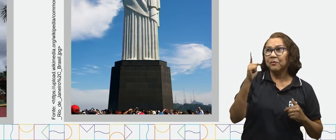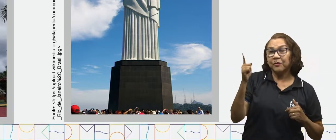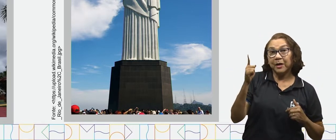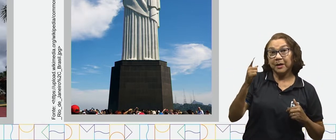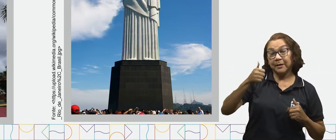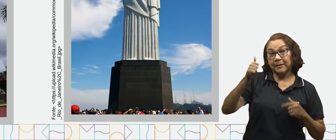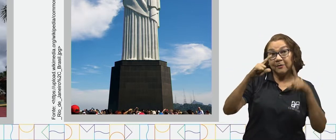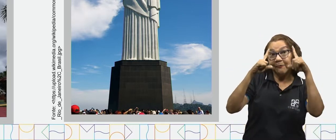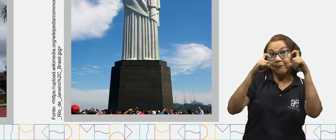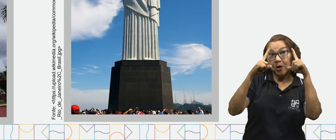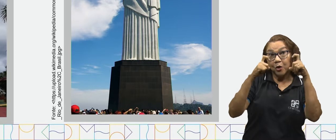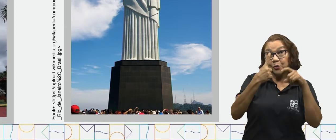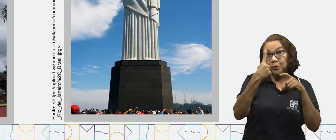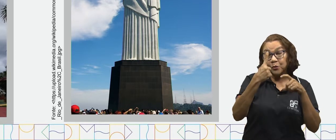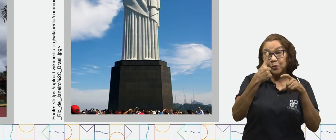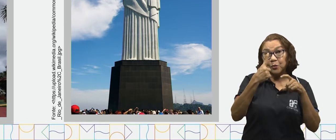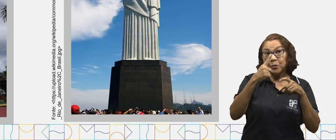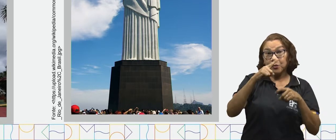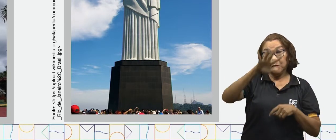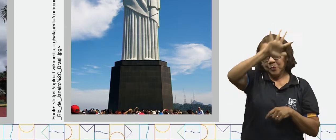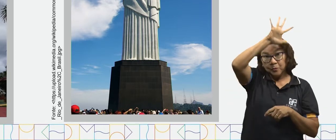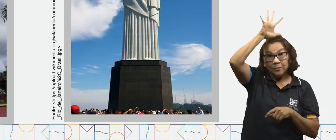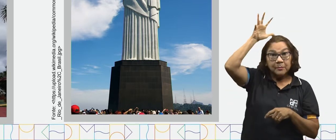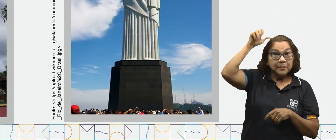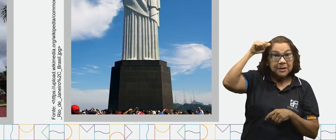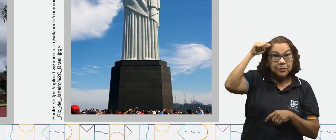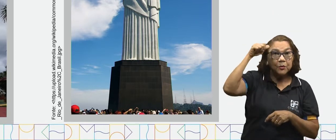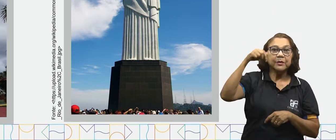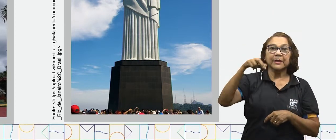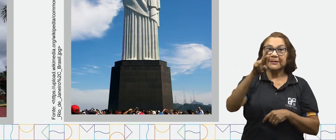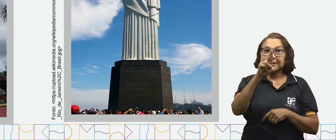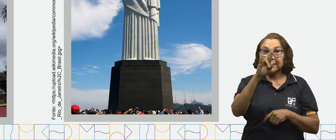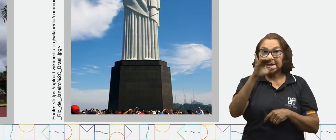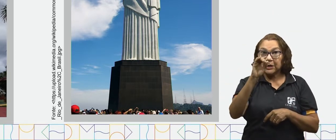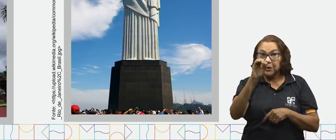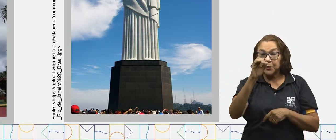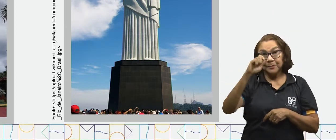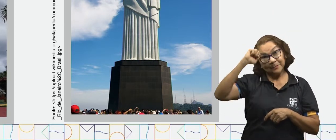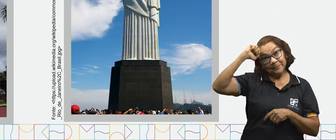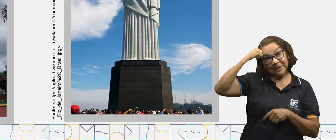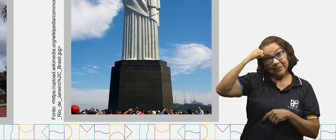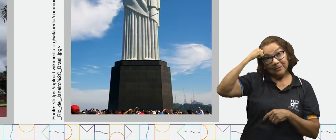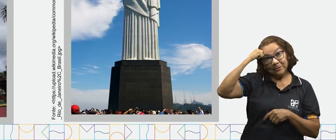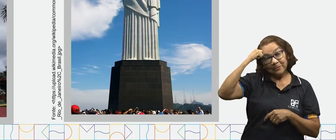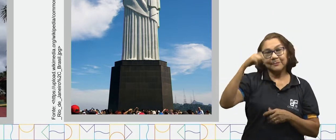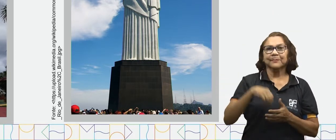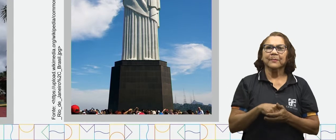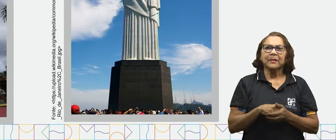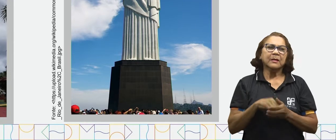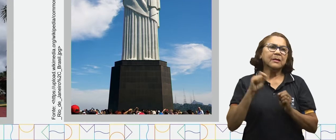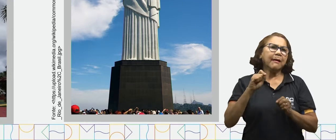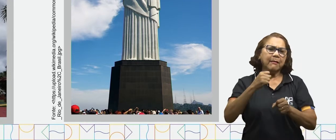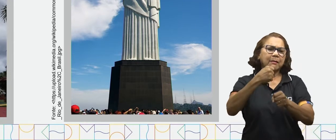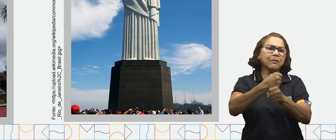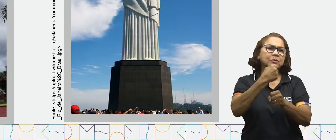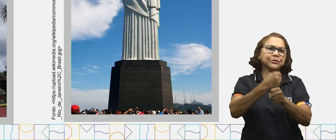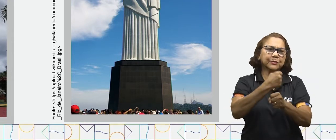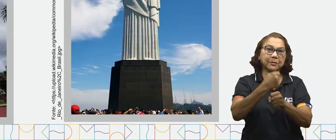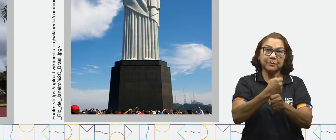Redentor, na cidade do Rio de Janeiro, estado do Rio. Certamente você já ouviu falar do Cristo Redentor, de